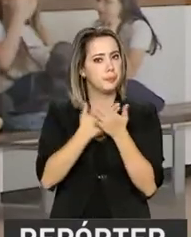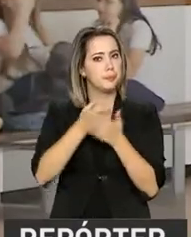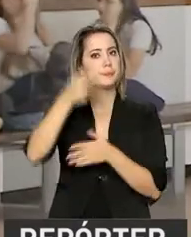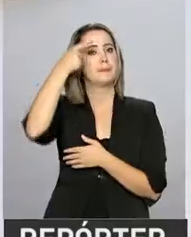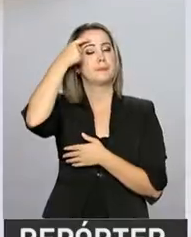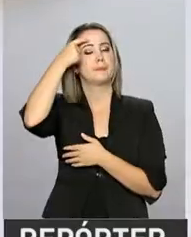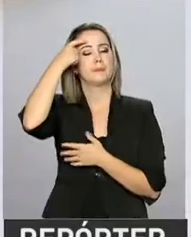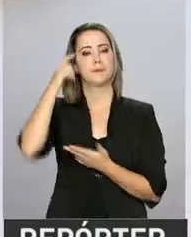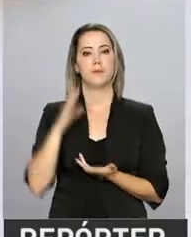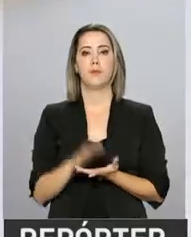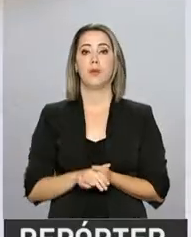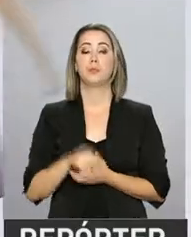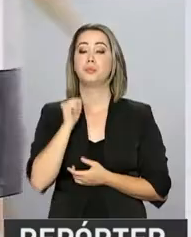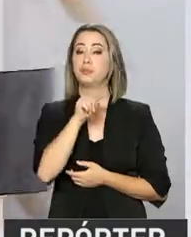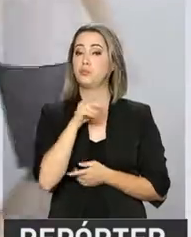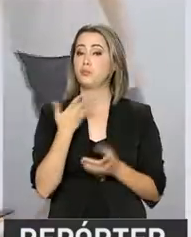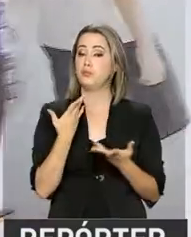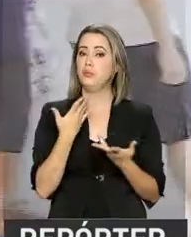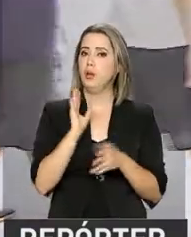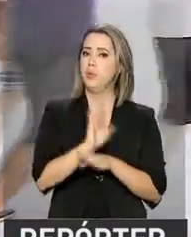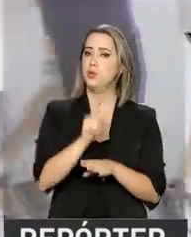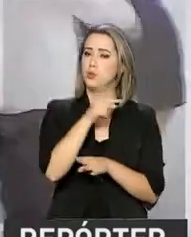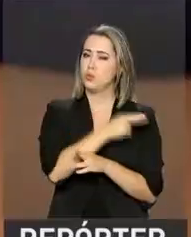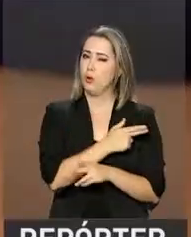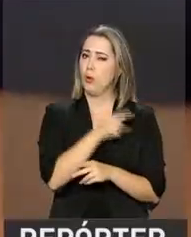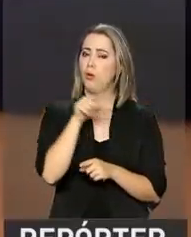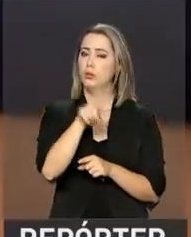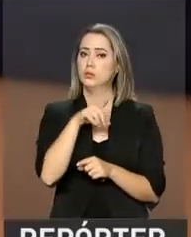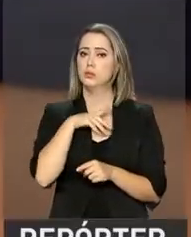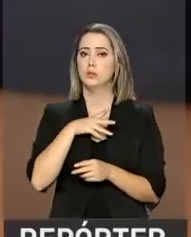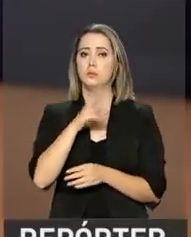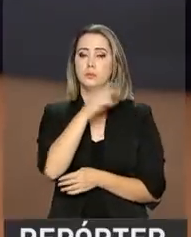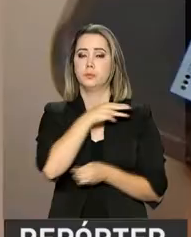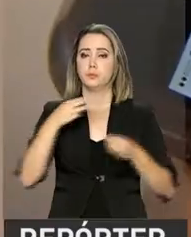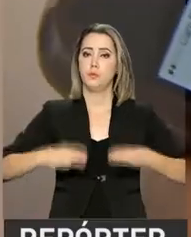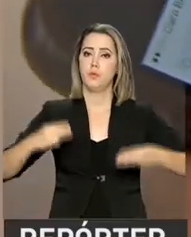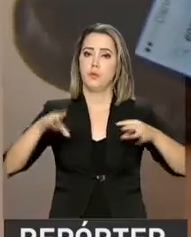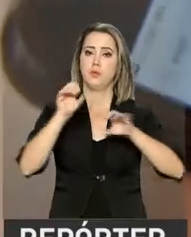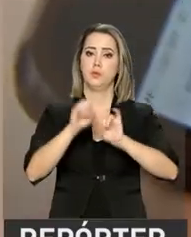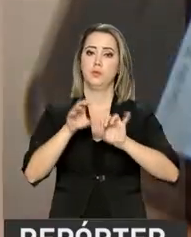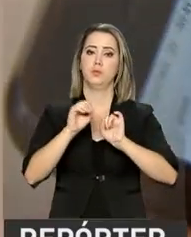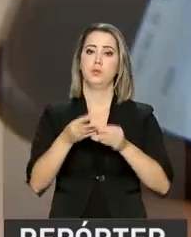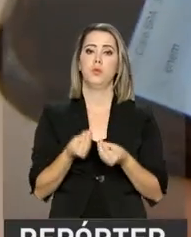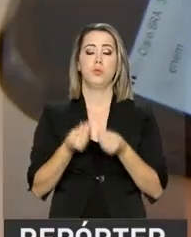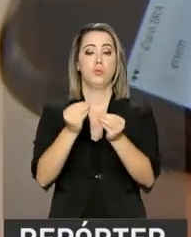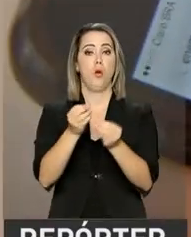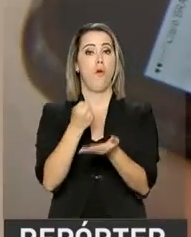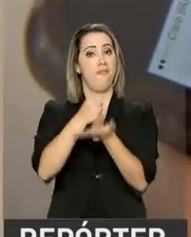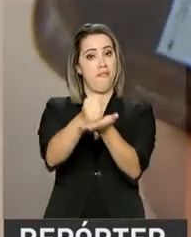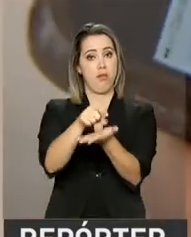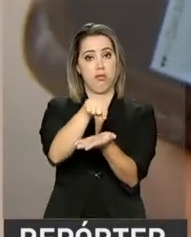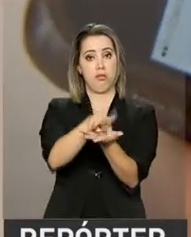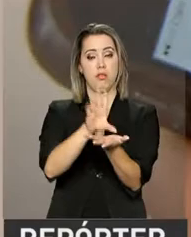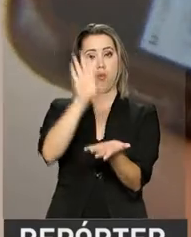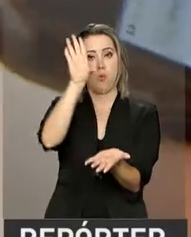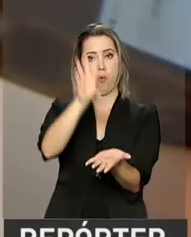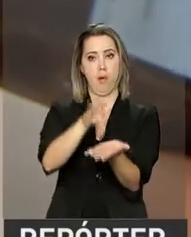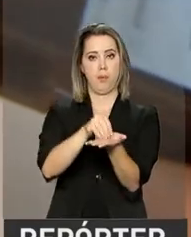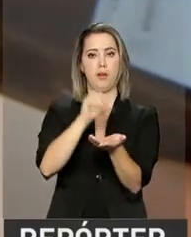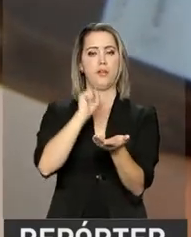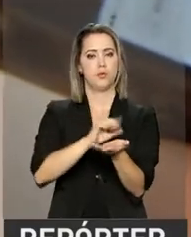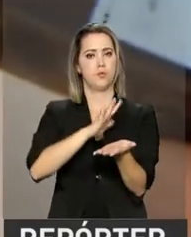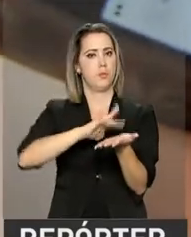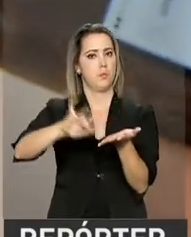sua cabeça. Para ajudar candidatos como Henrique, o Ministério da Educação disponibiliza um aplicativo que pode ser acessado